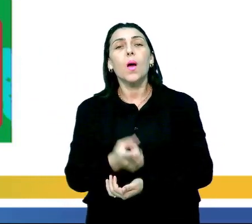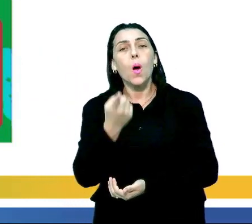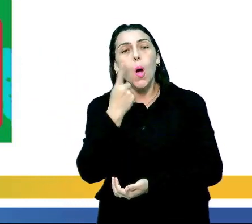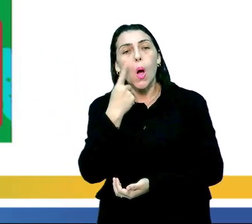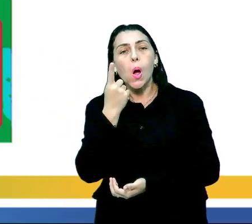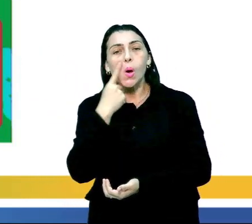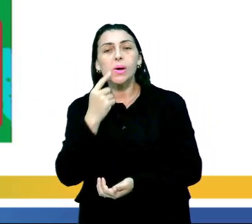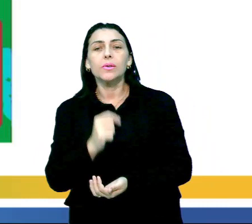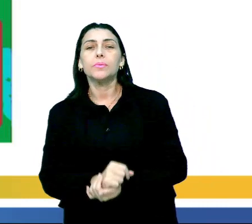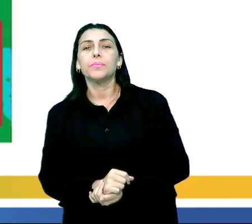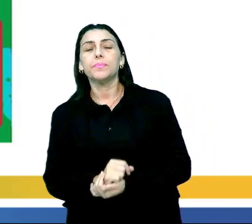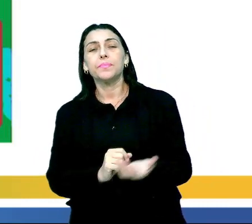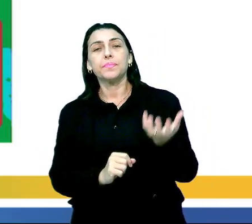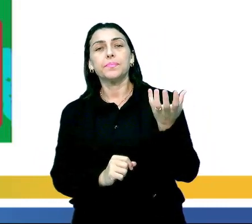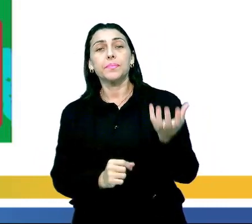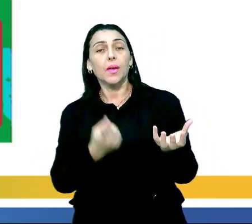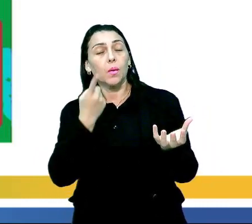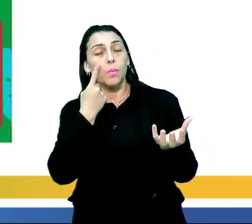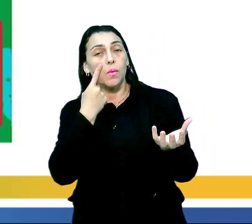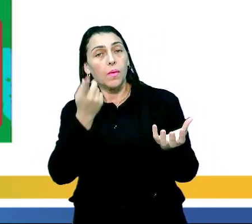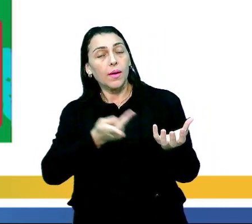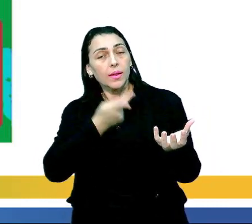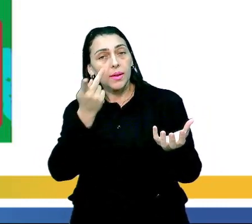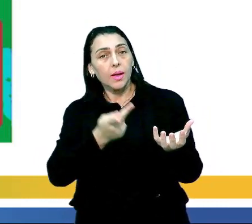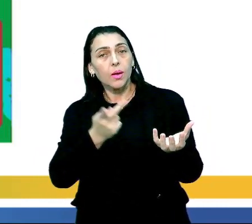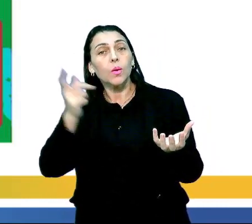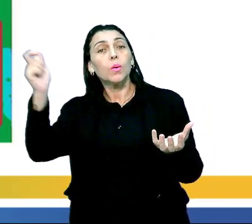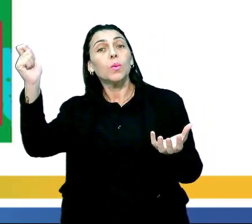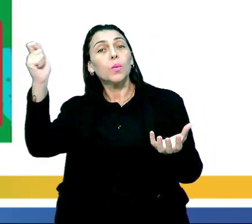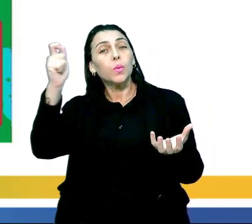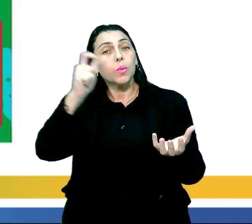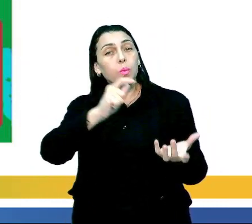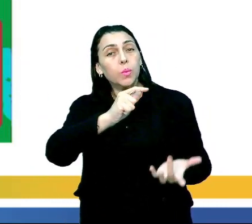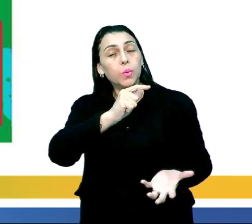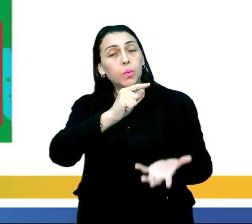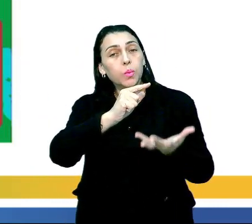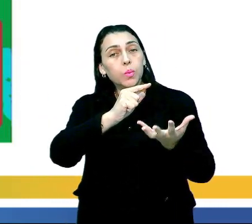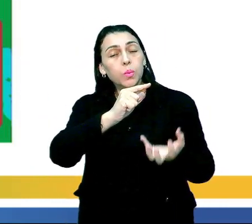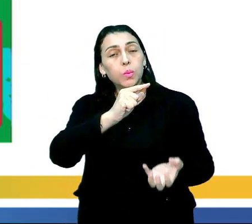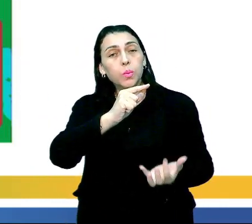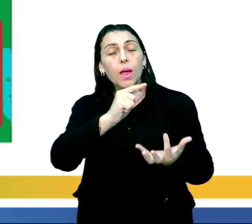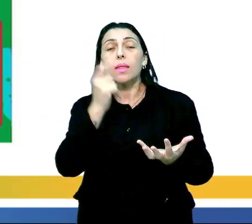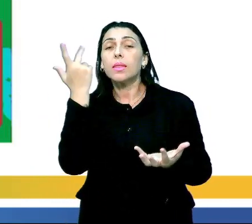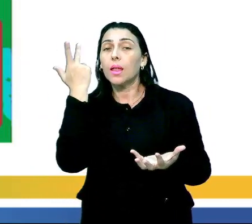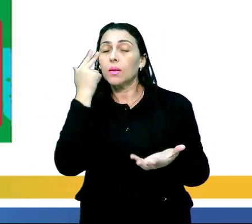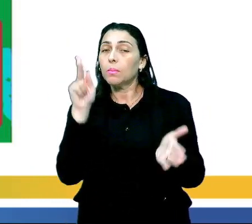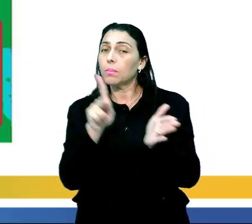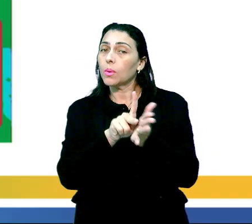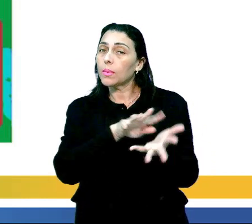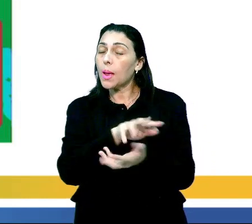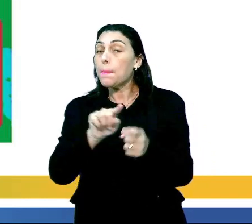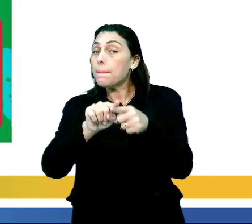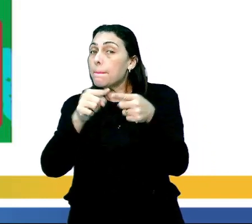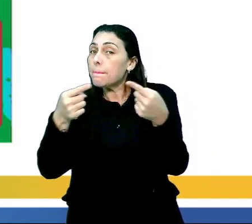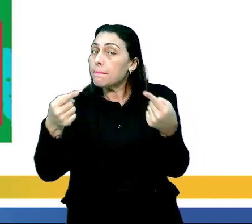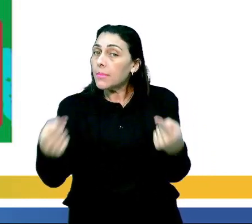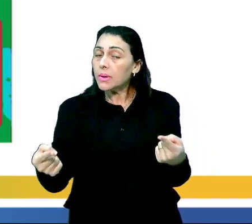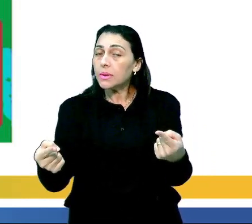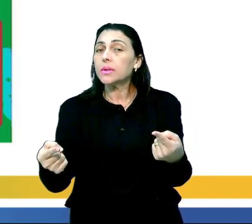Olha que interessante, pessoal. Como eu disse, o efeito estufa ele é algo natural da Terra,